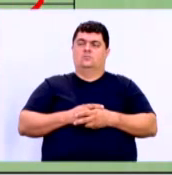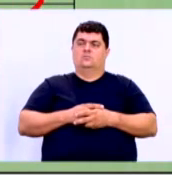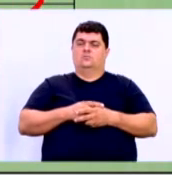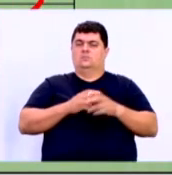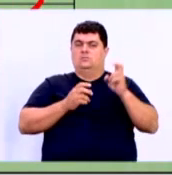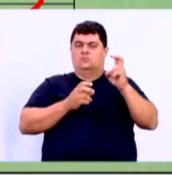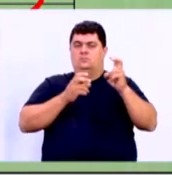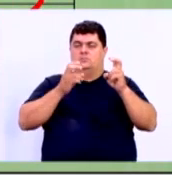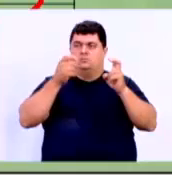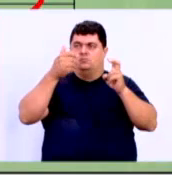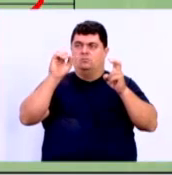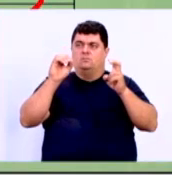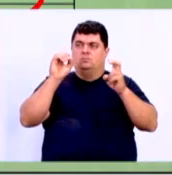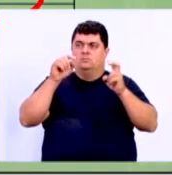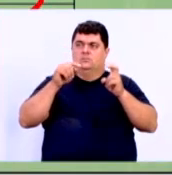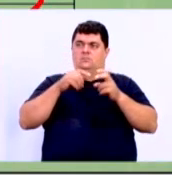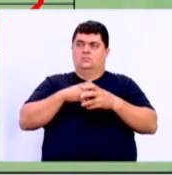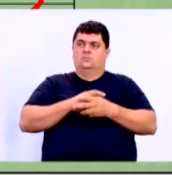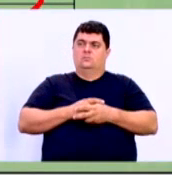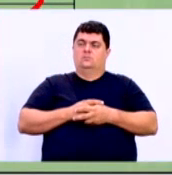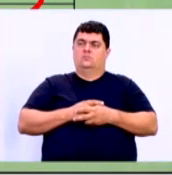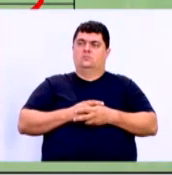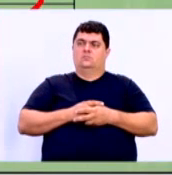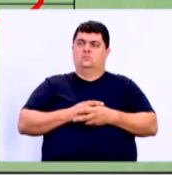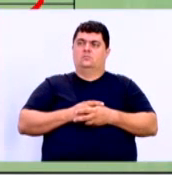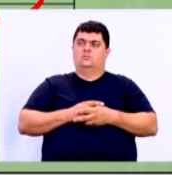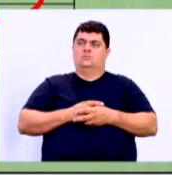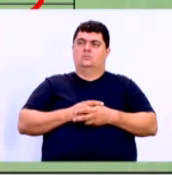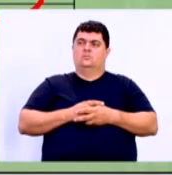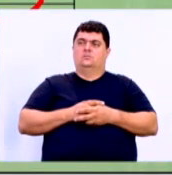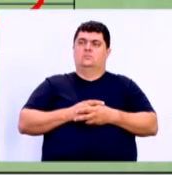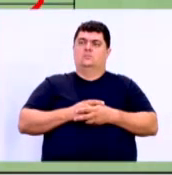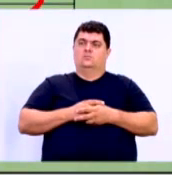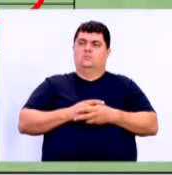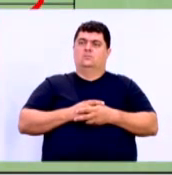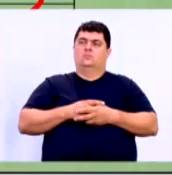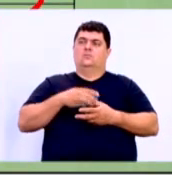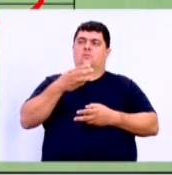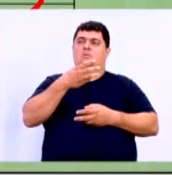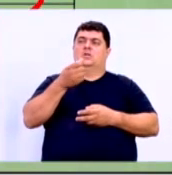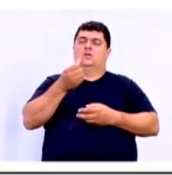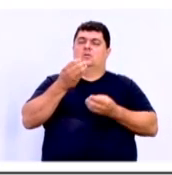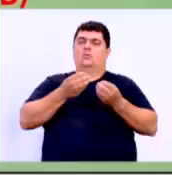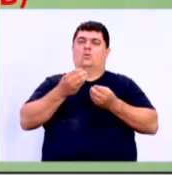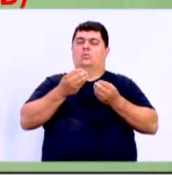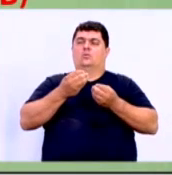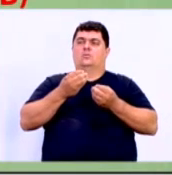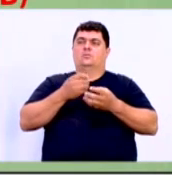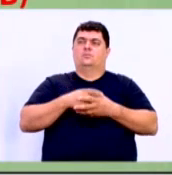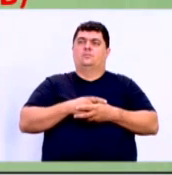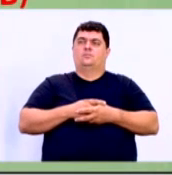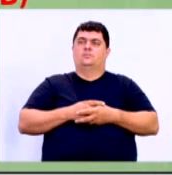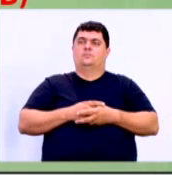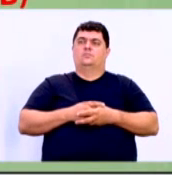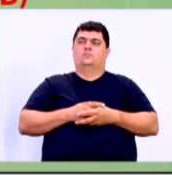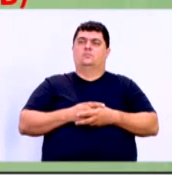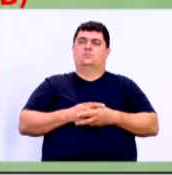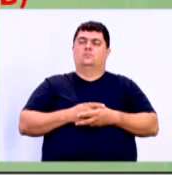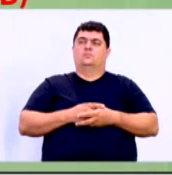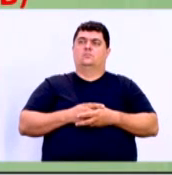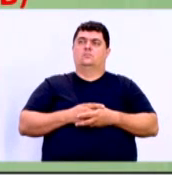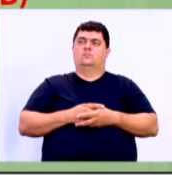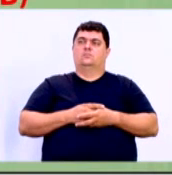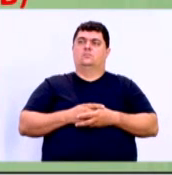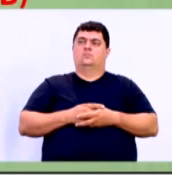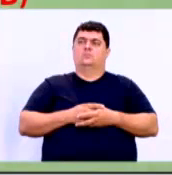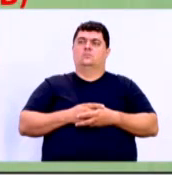10.000. 5, 10, 15. 4, 8, 12. E esses 36.000 aqui? Esses 36.000, vamos